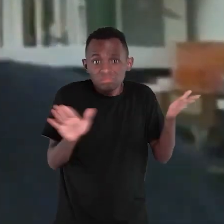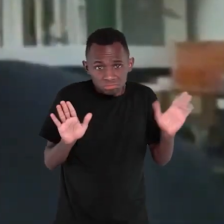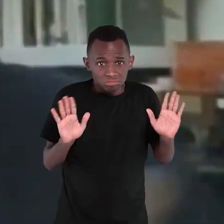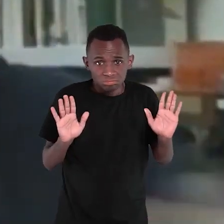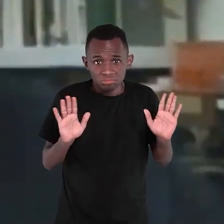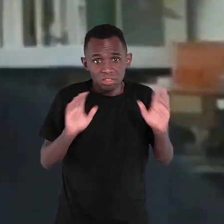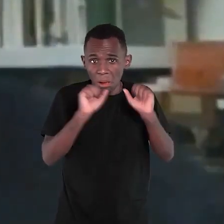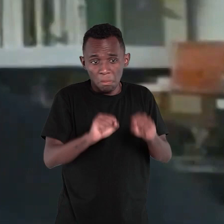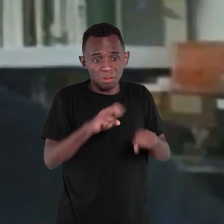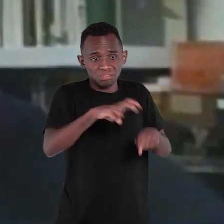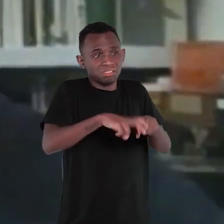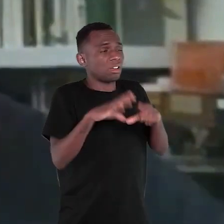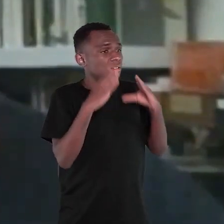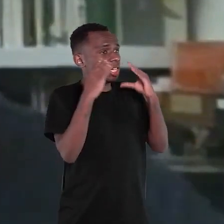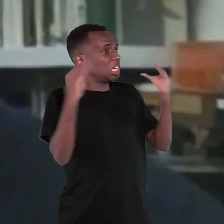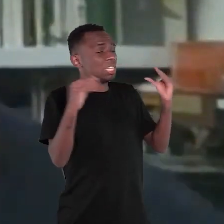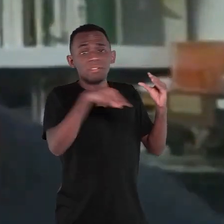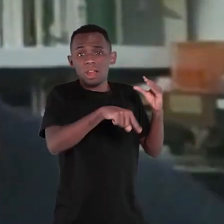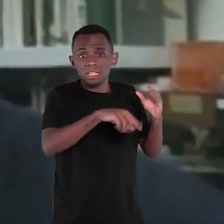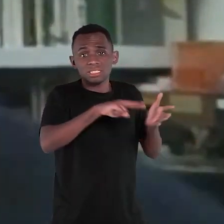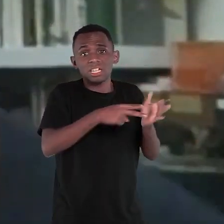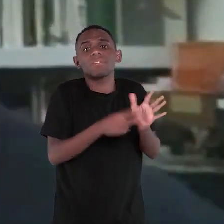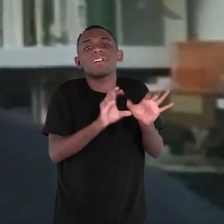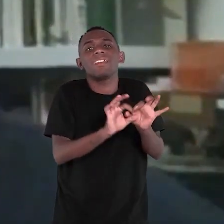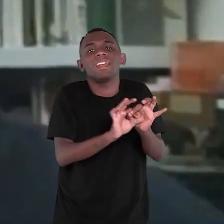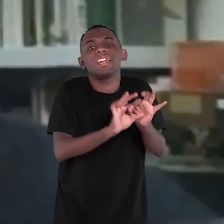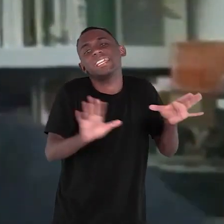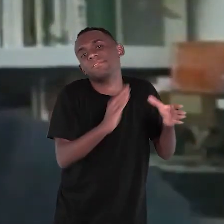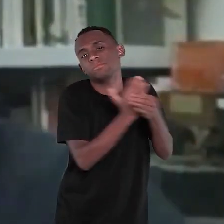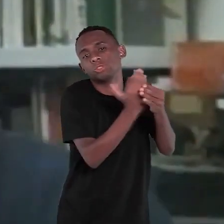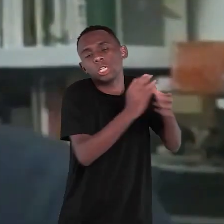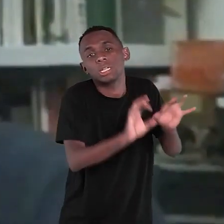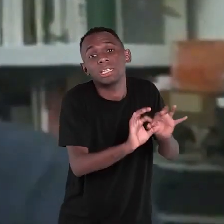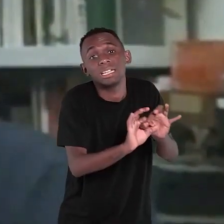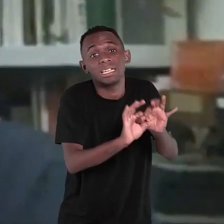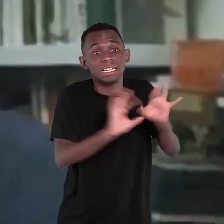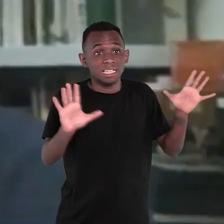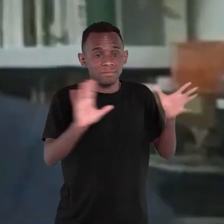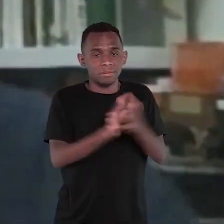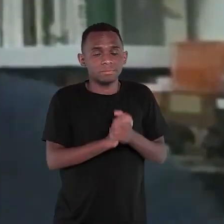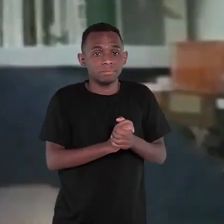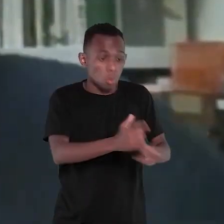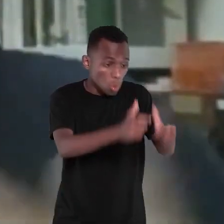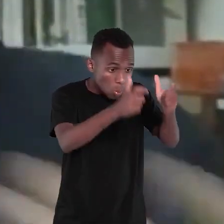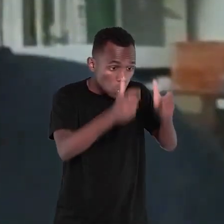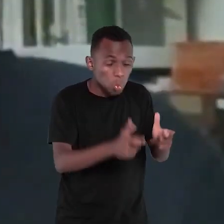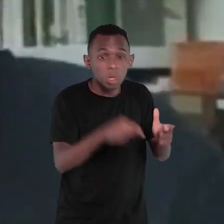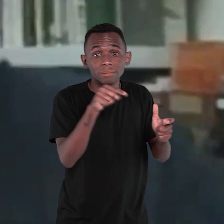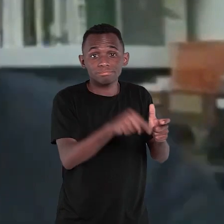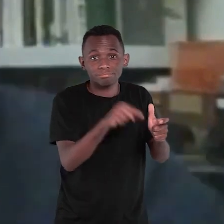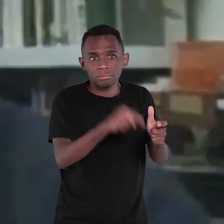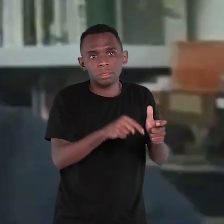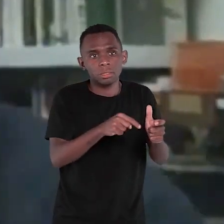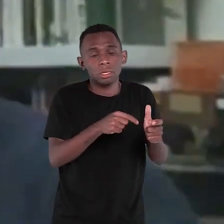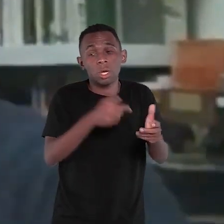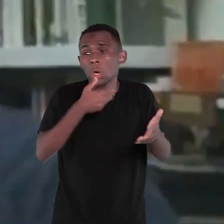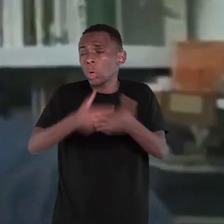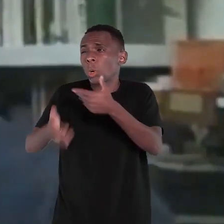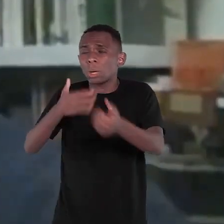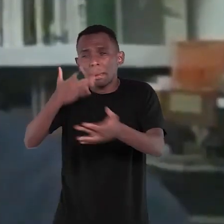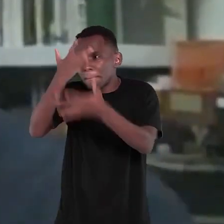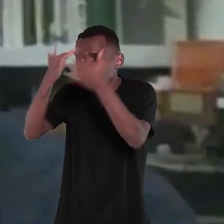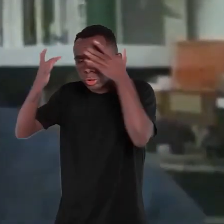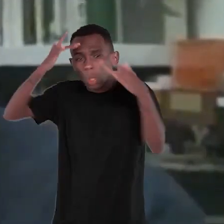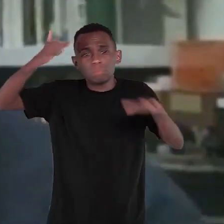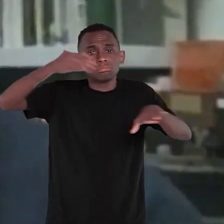faz o que você quiser, é um espaço de liberdade mesmo, né? É um espaço e qualquer pessoa